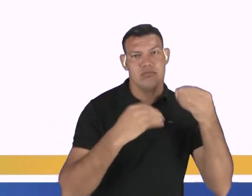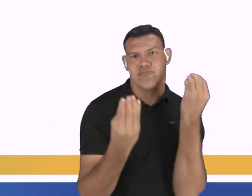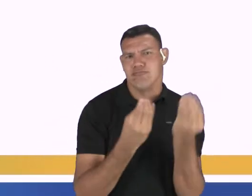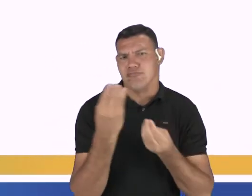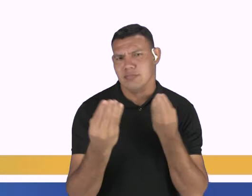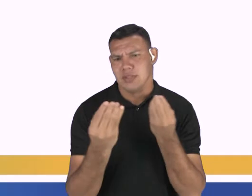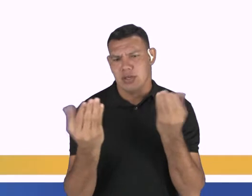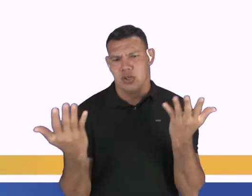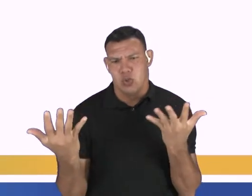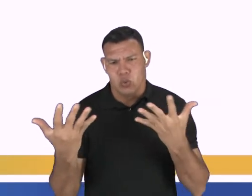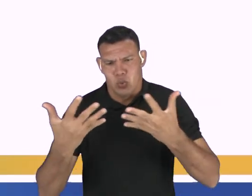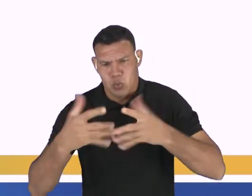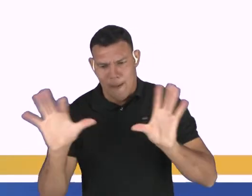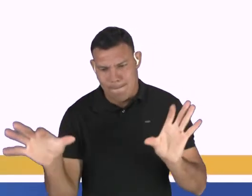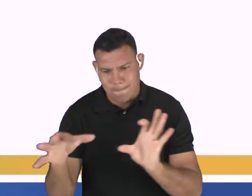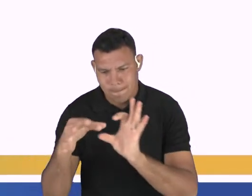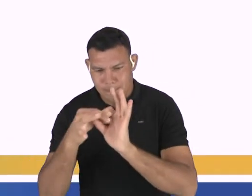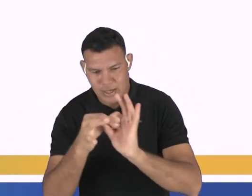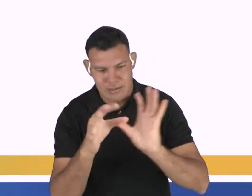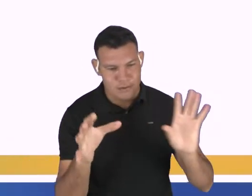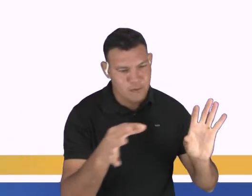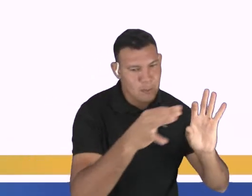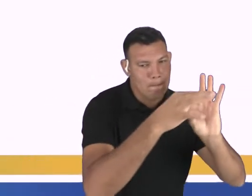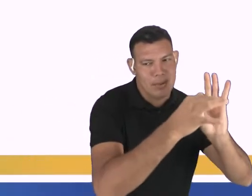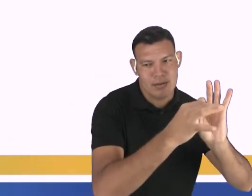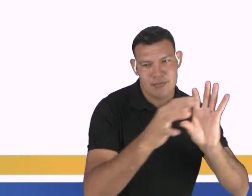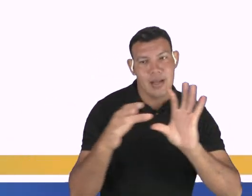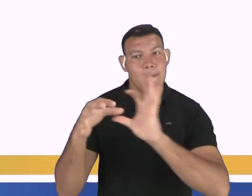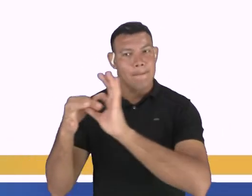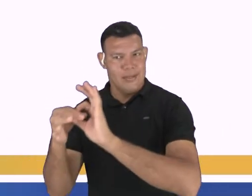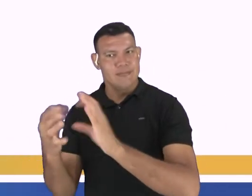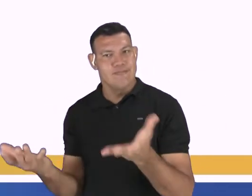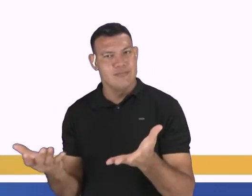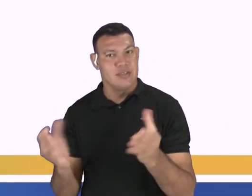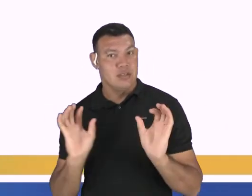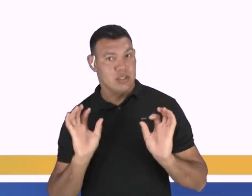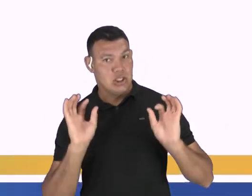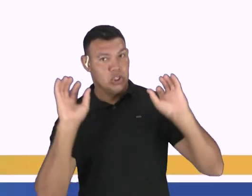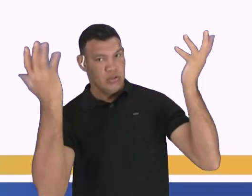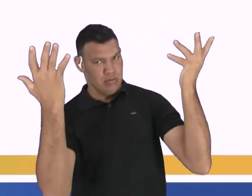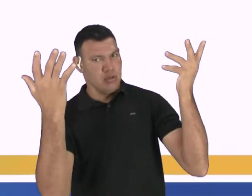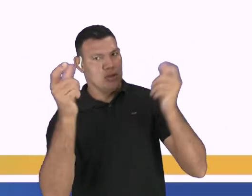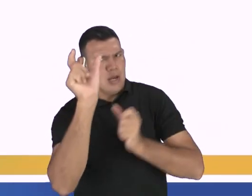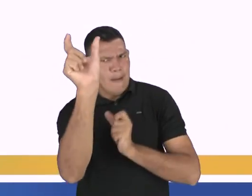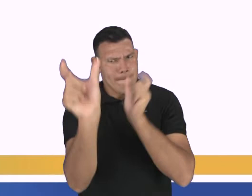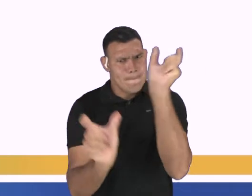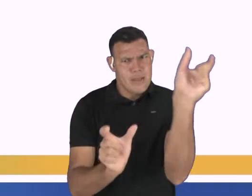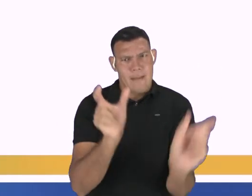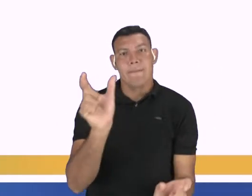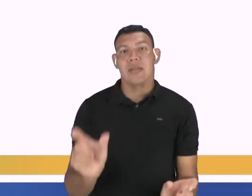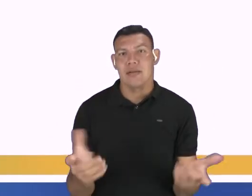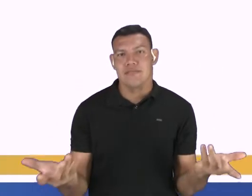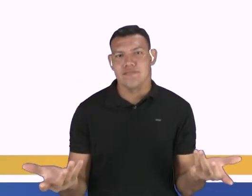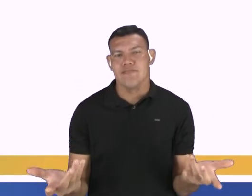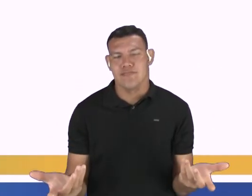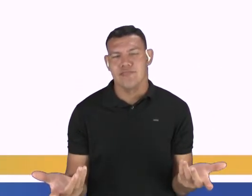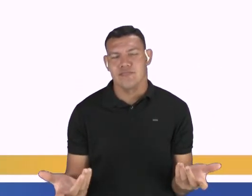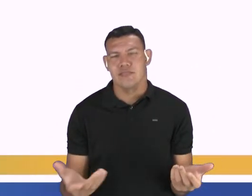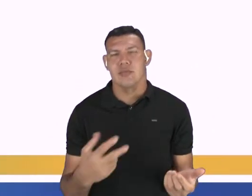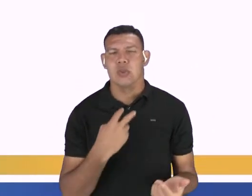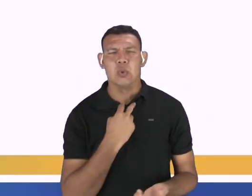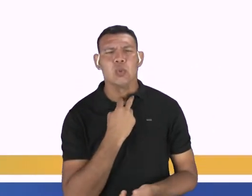interligar parte de um texto com outro texto. Ocorre que quando a personagem fala, com a sua própria